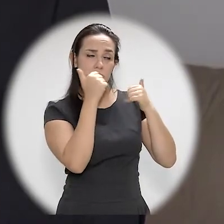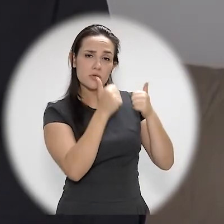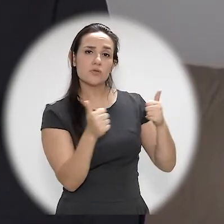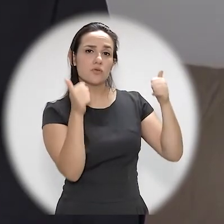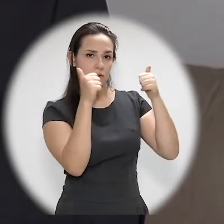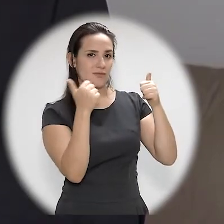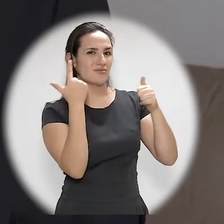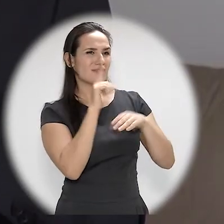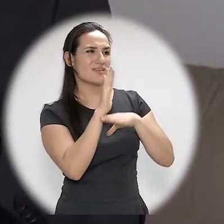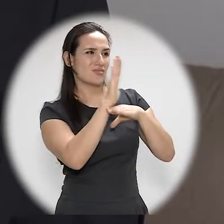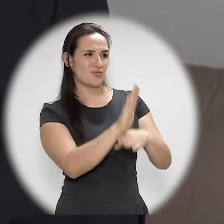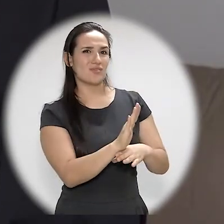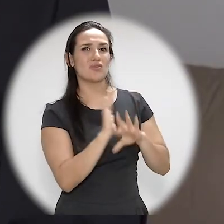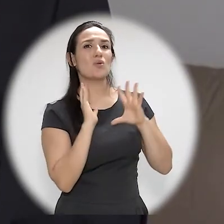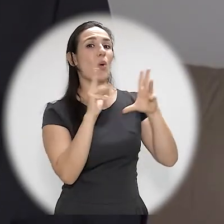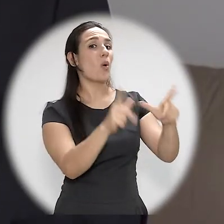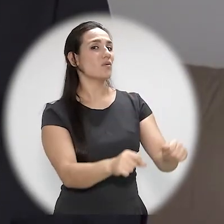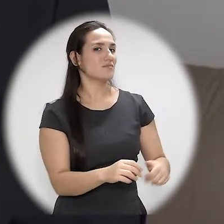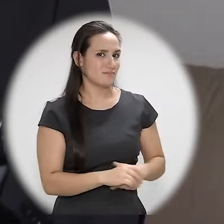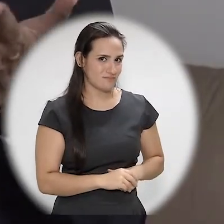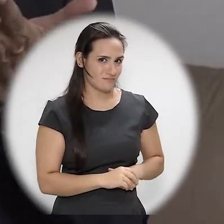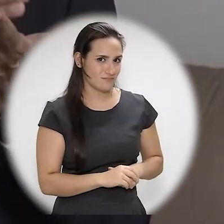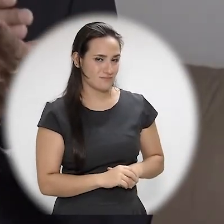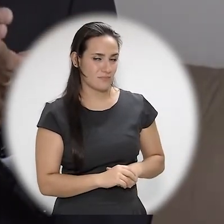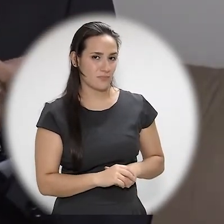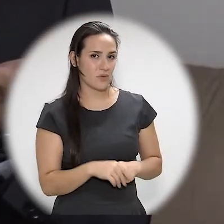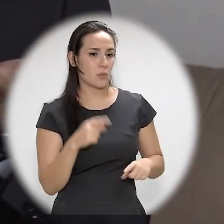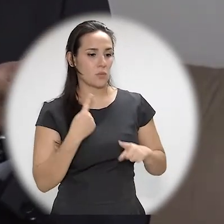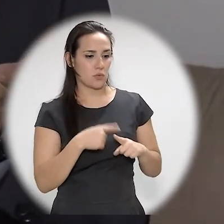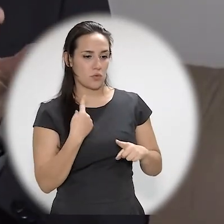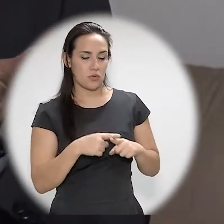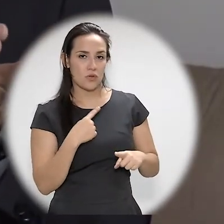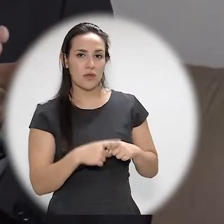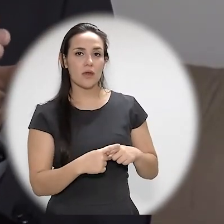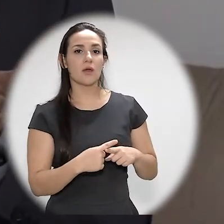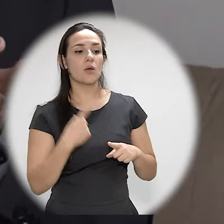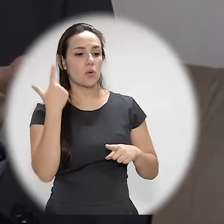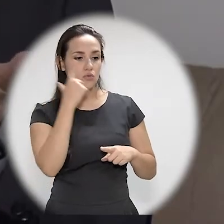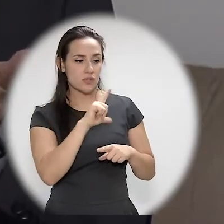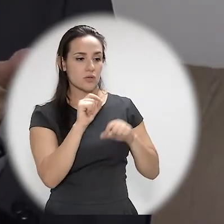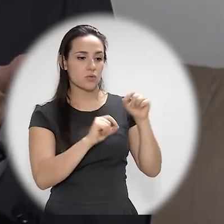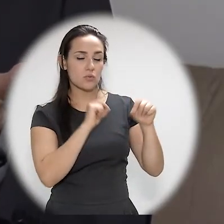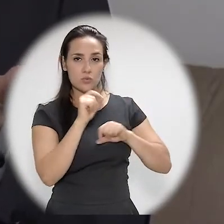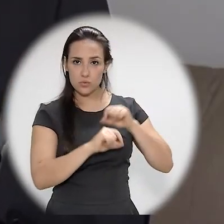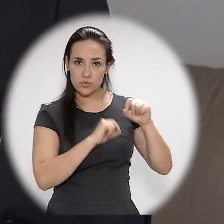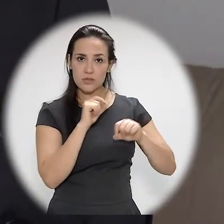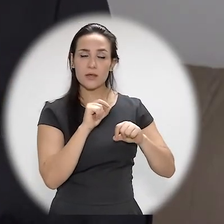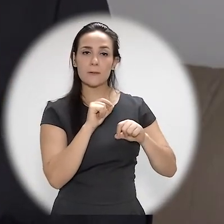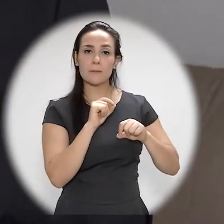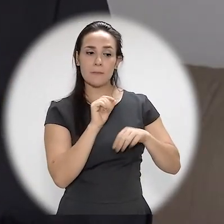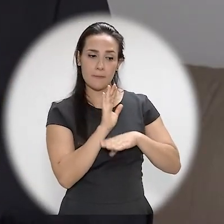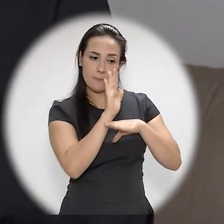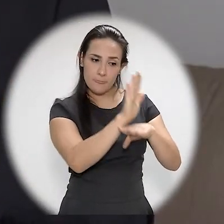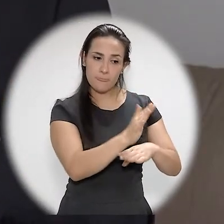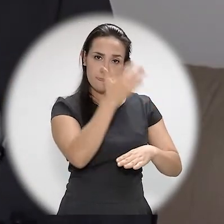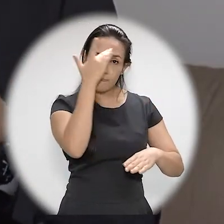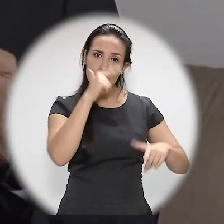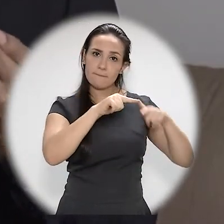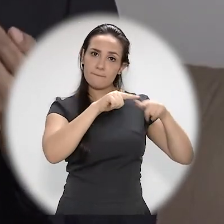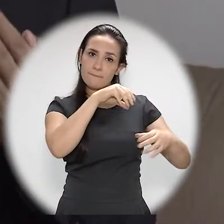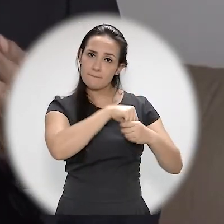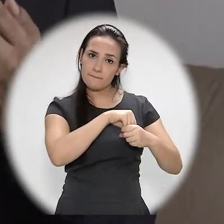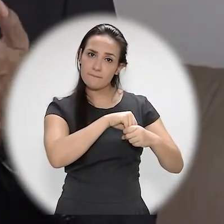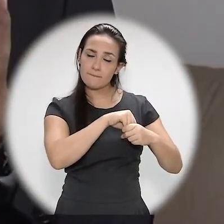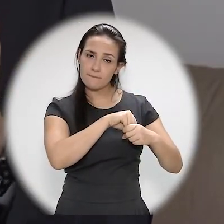fazendo um bem para a sociedade como um todo. Ele está protegendo seu patrimônio, que são as pessoas que trabalham ali,